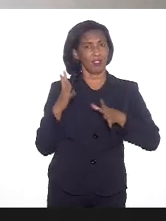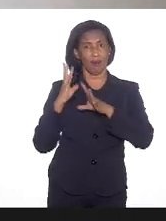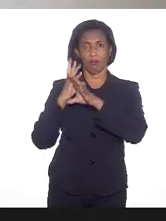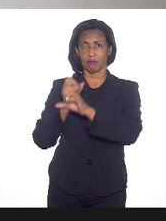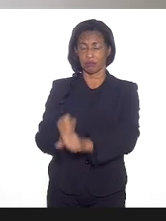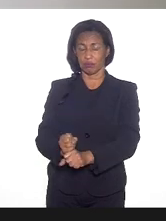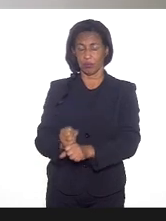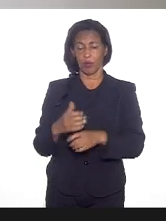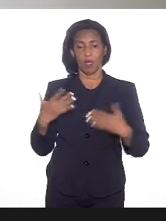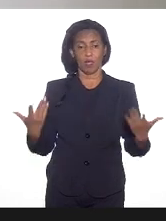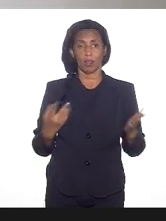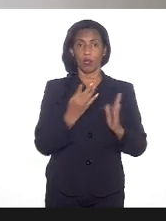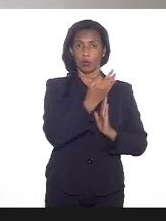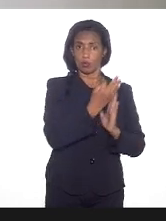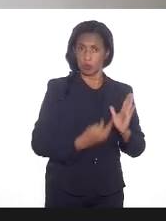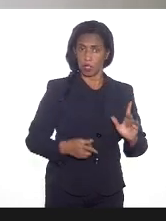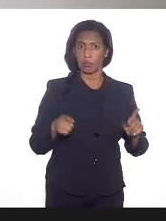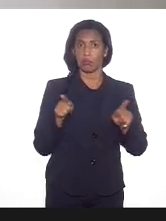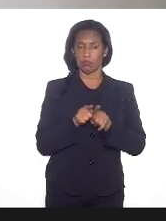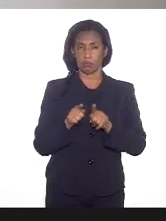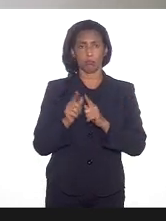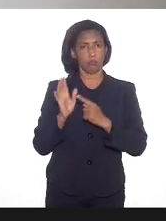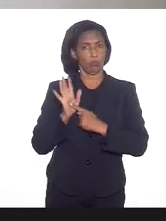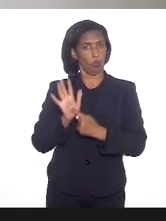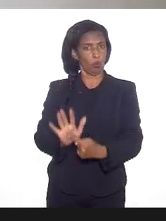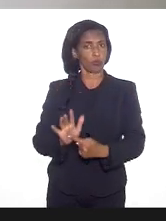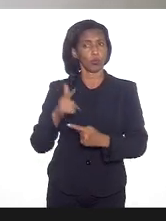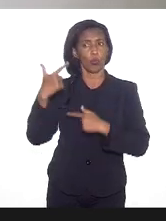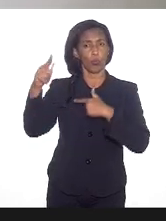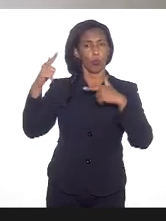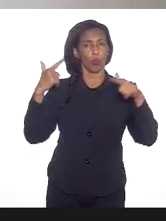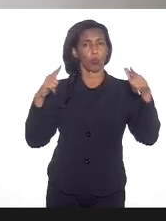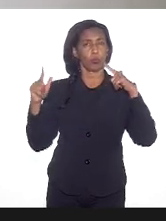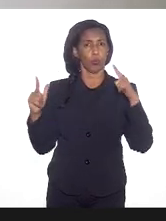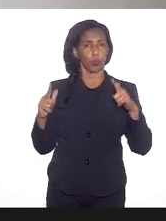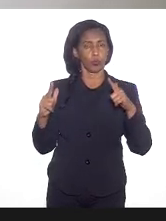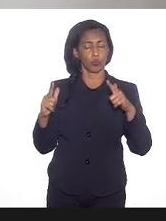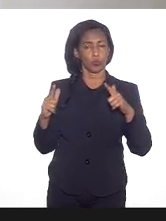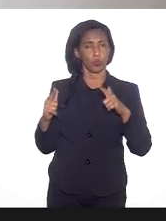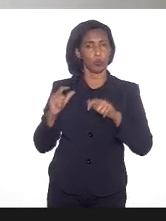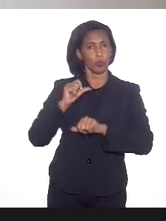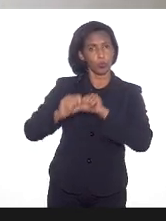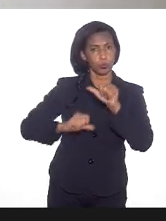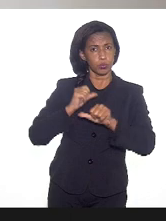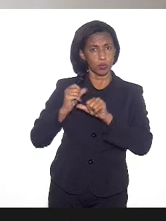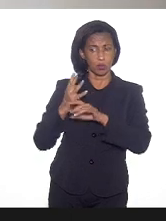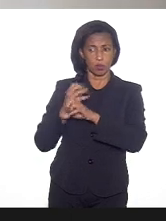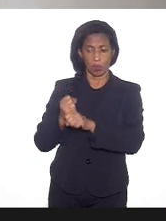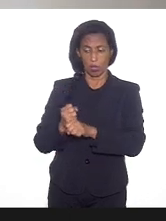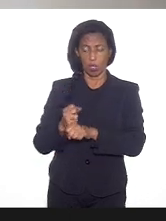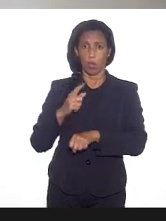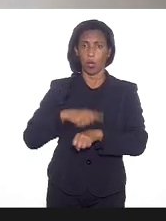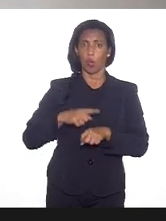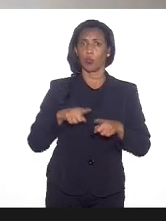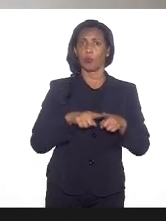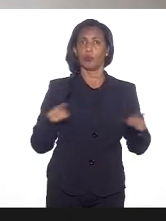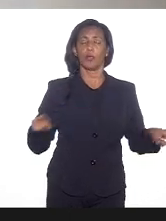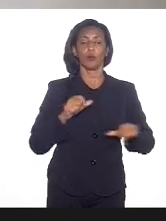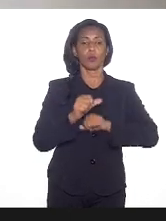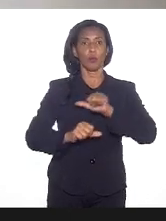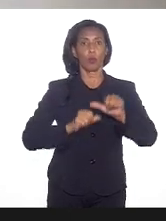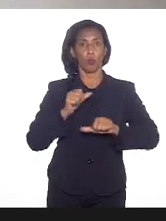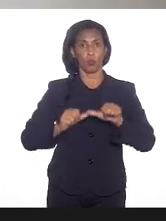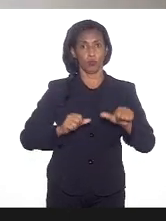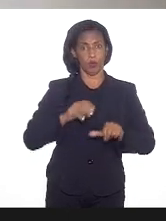Aliás, o nosso relatório também mostra como outros fatores se refletem no cálculo atuarial, como, por exemplo, no período em que houve uma mudança na